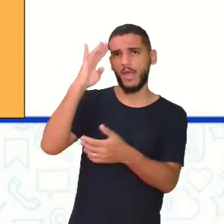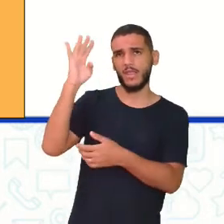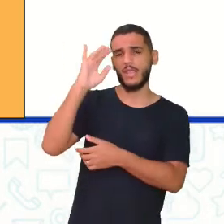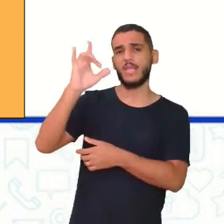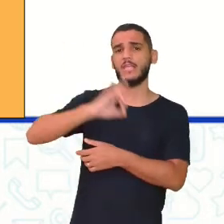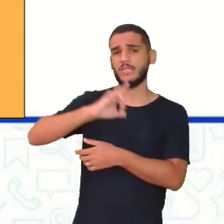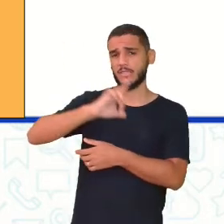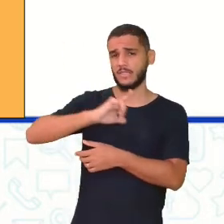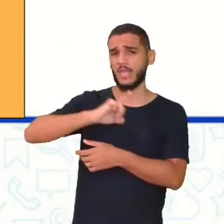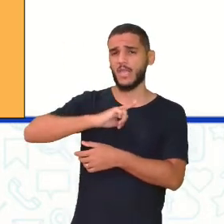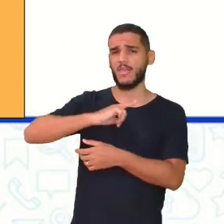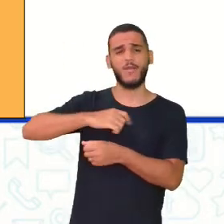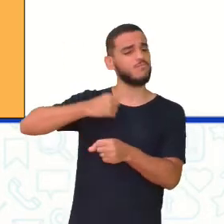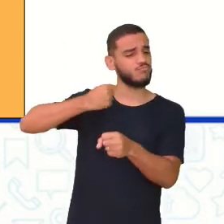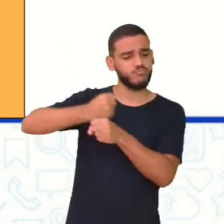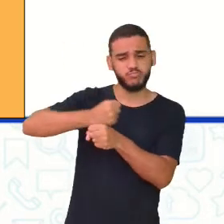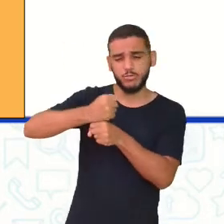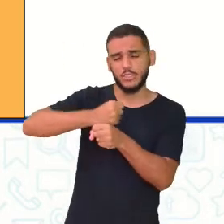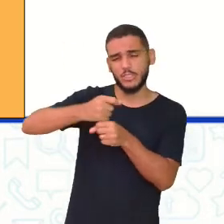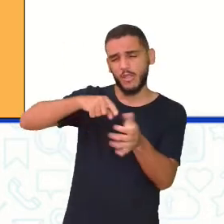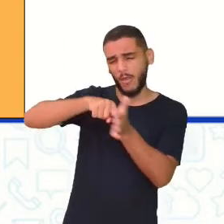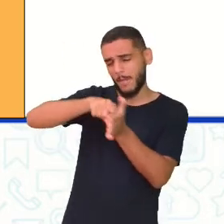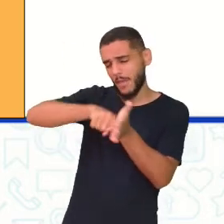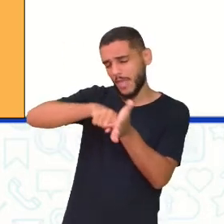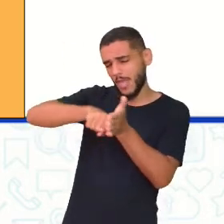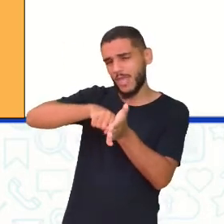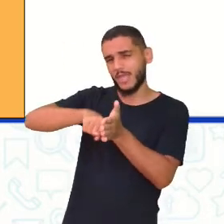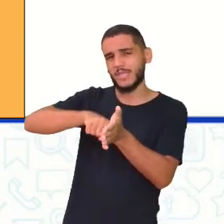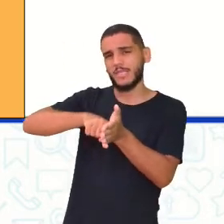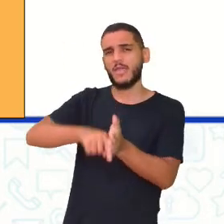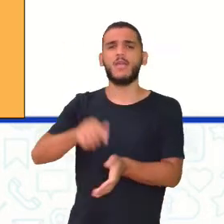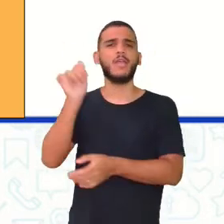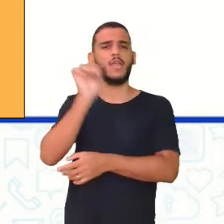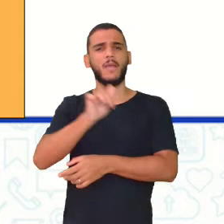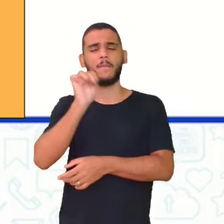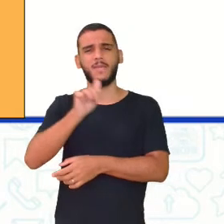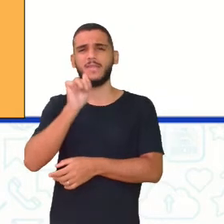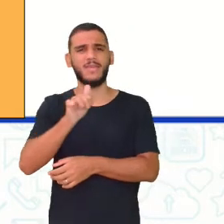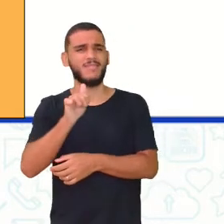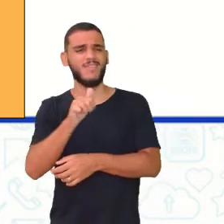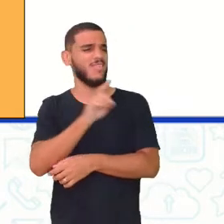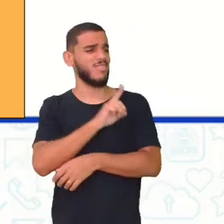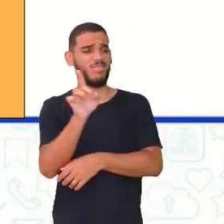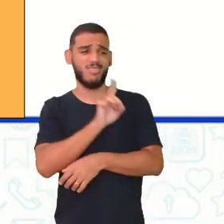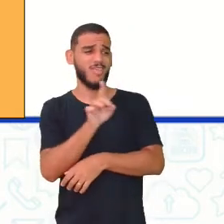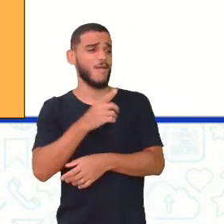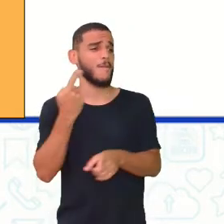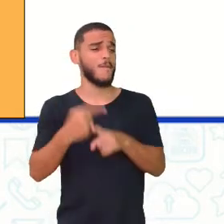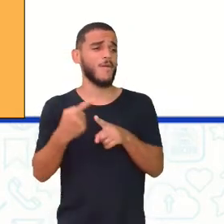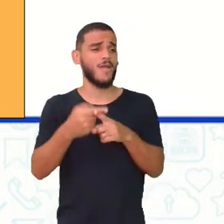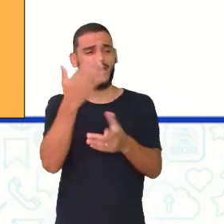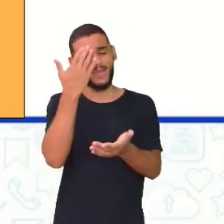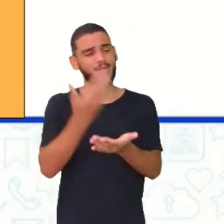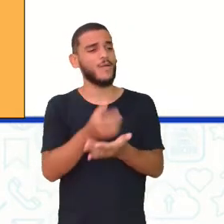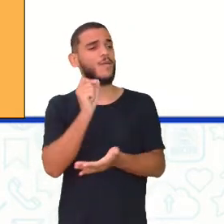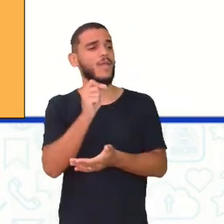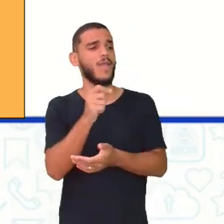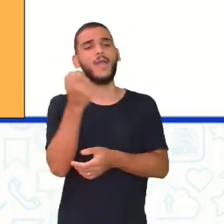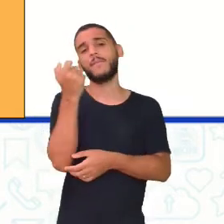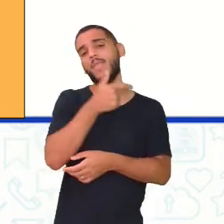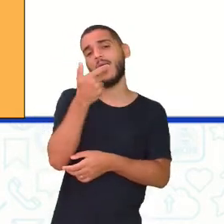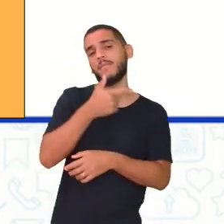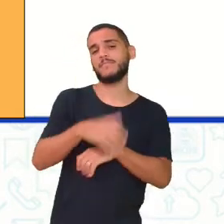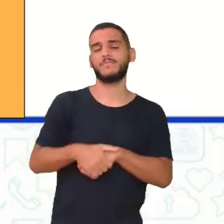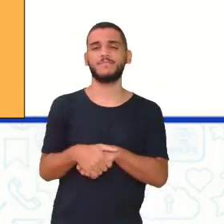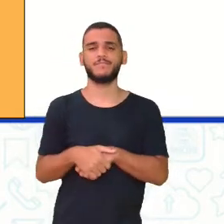tem muita pesquisa, tem muitos anos de estudo, e ela desfaz tudinho porque acredita no meme. Mas não